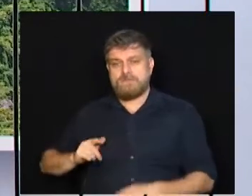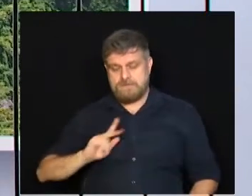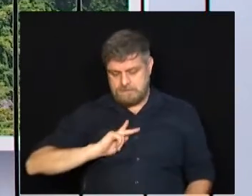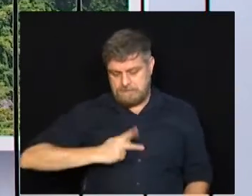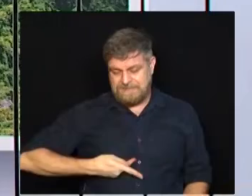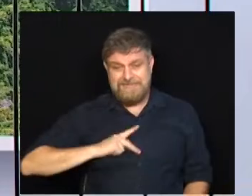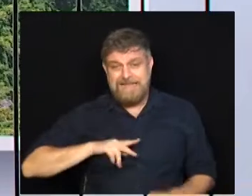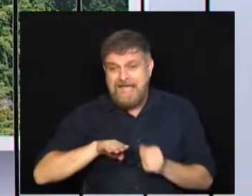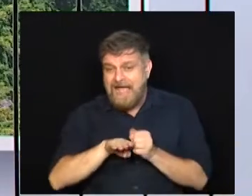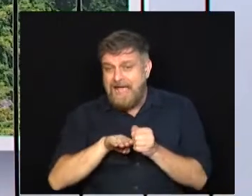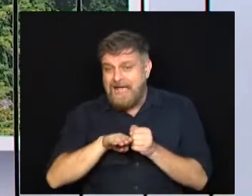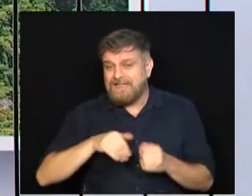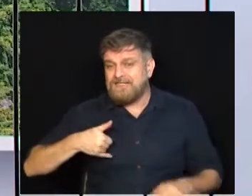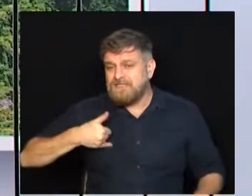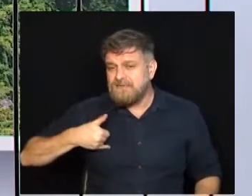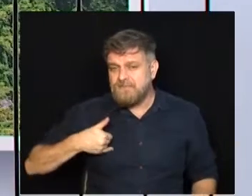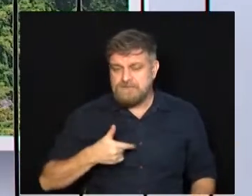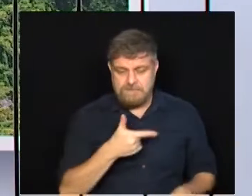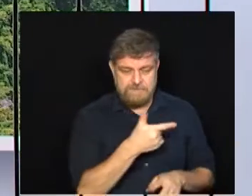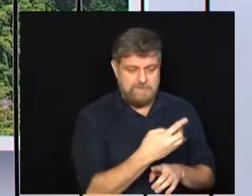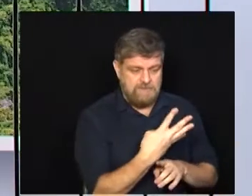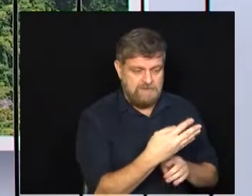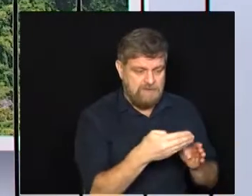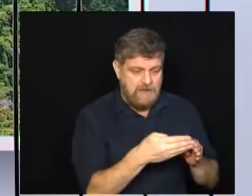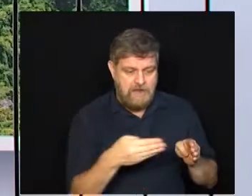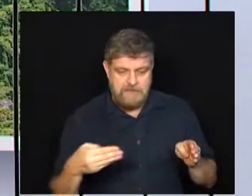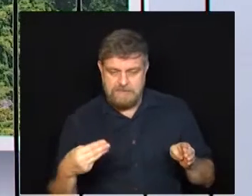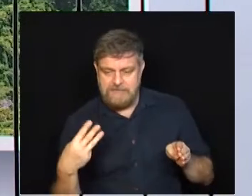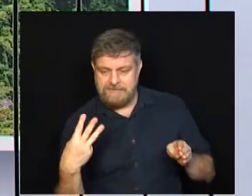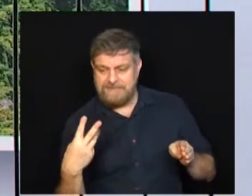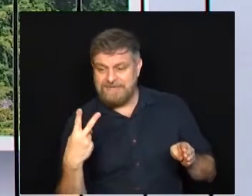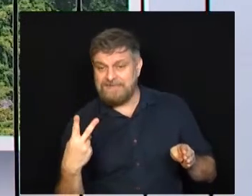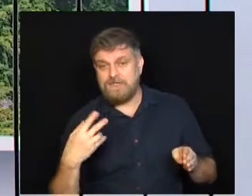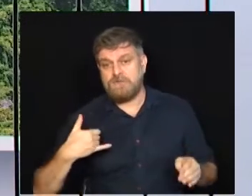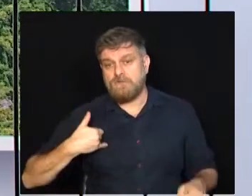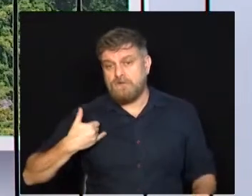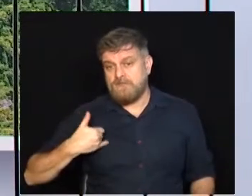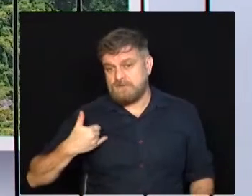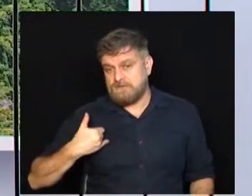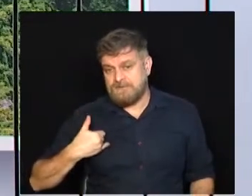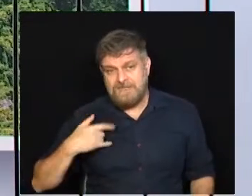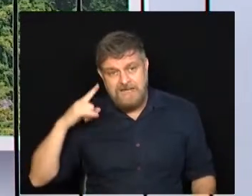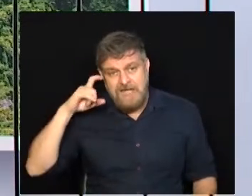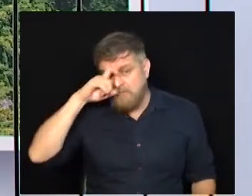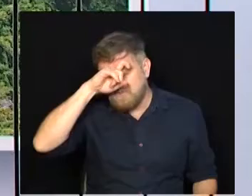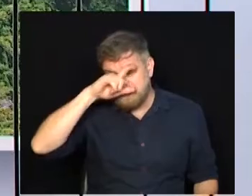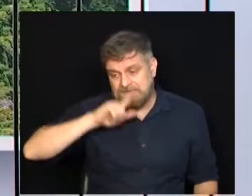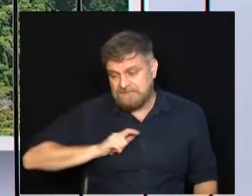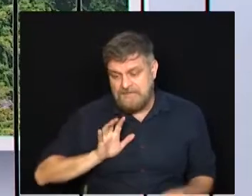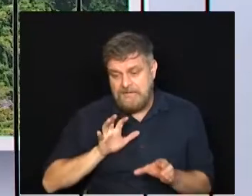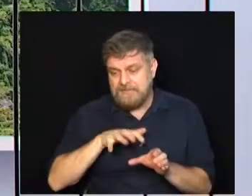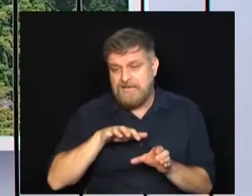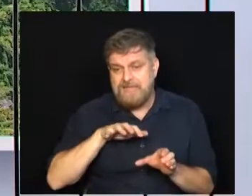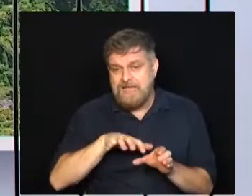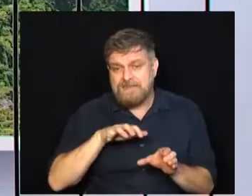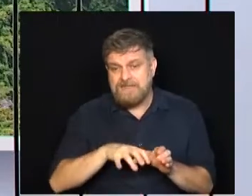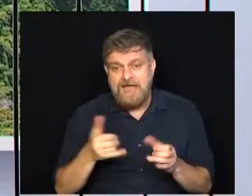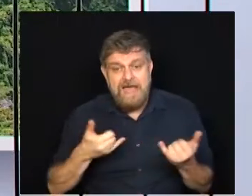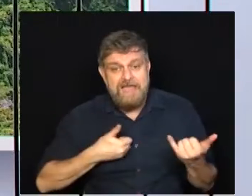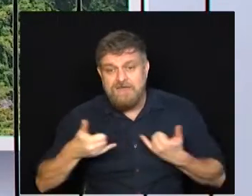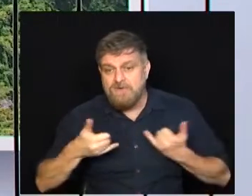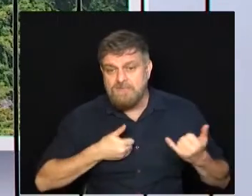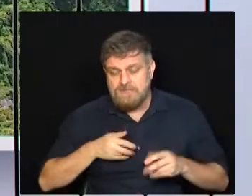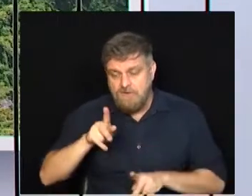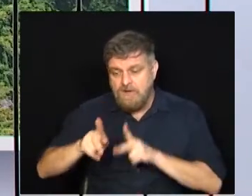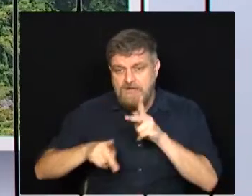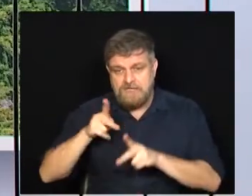de idade é entre 24 e 32 anos. Então, é muito difícil da gente ter dados sobre a população T, especificamente